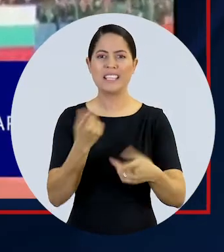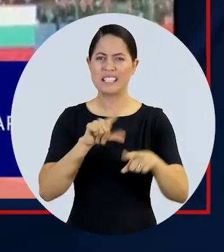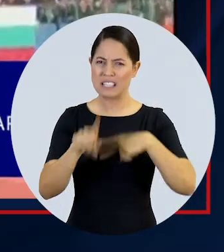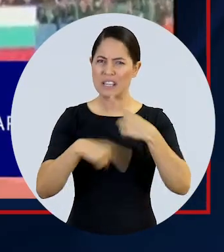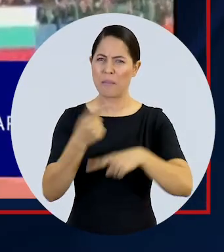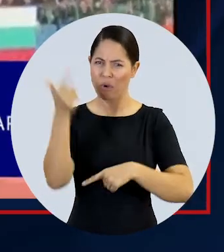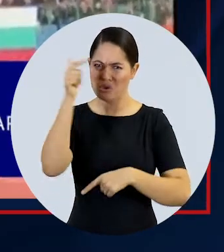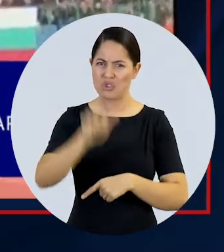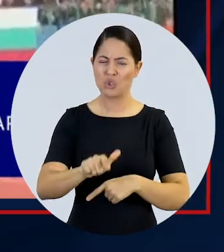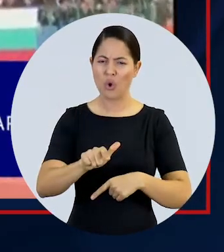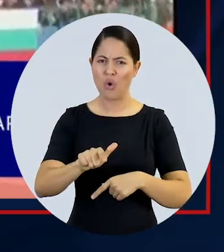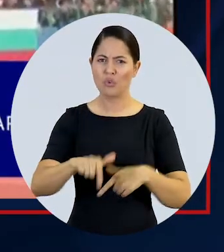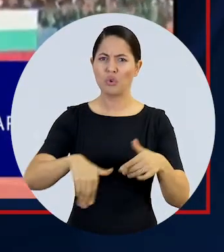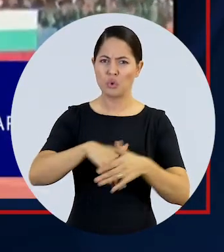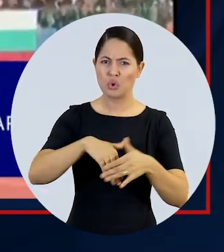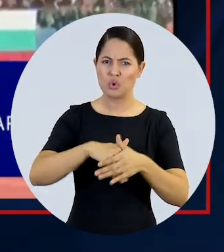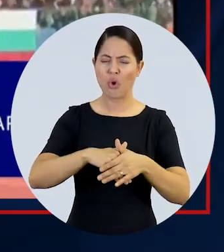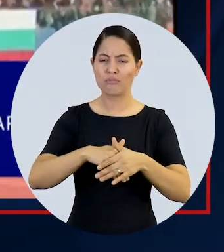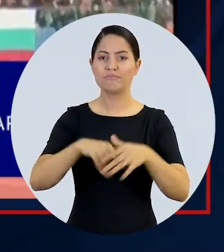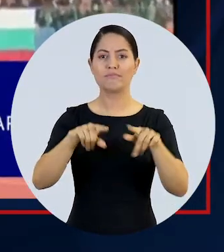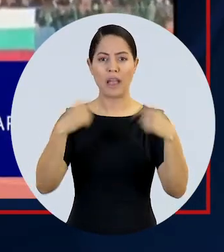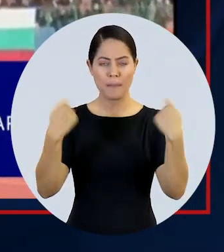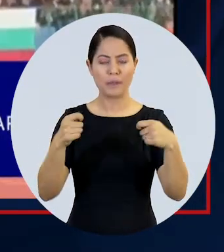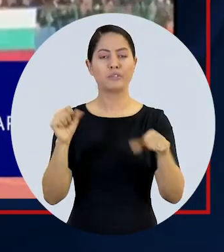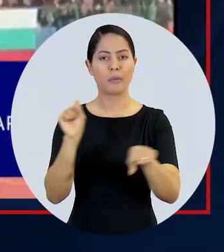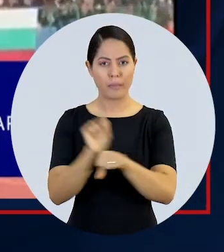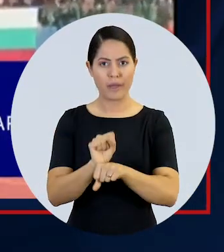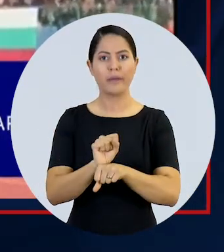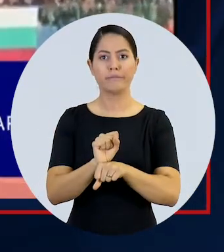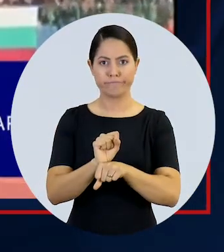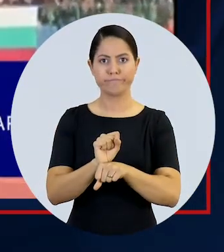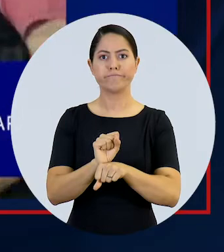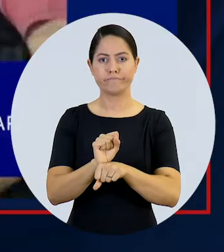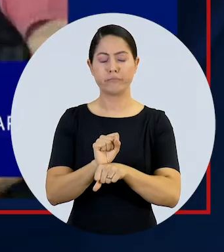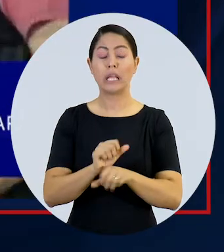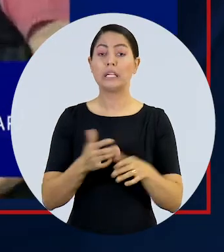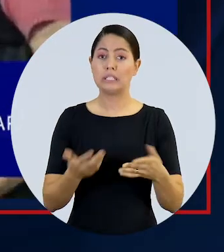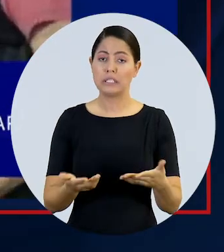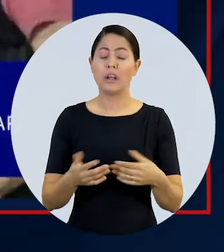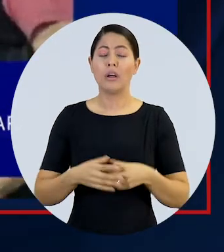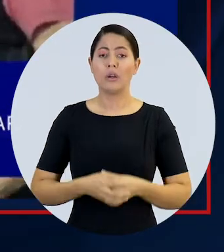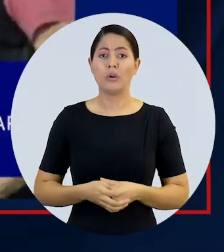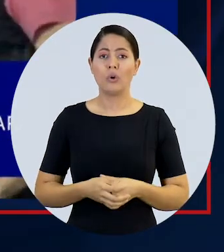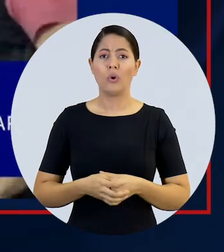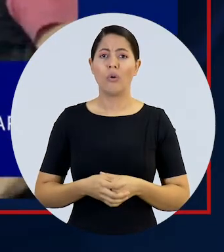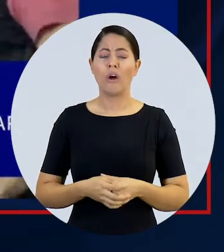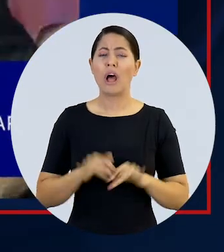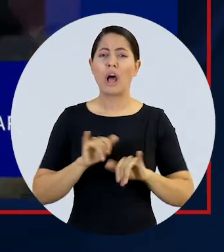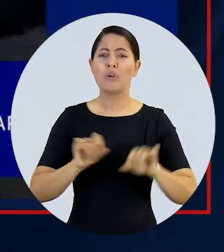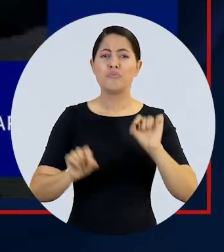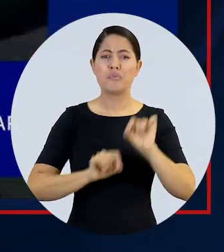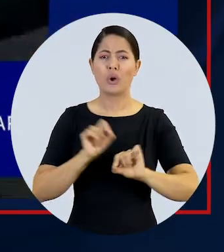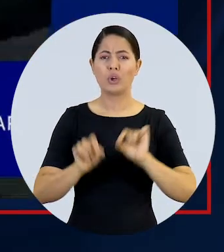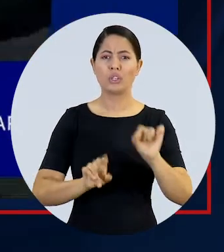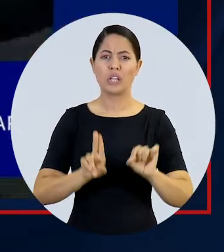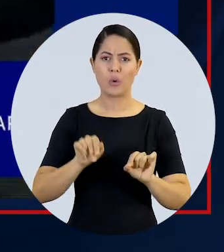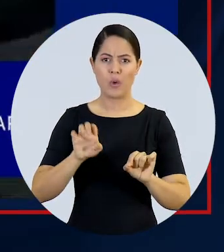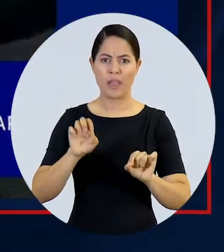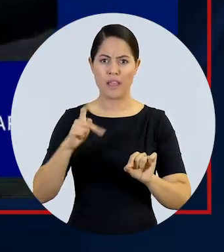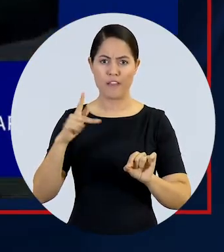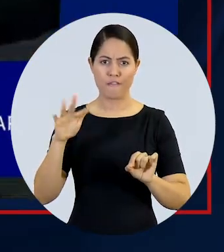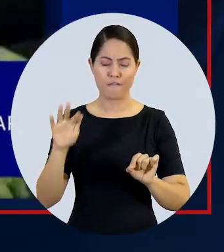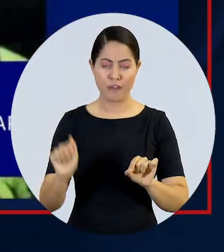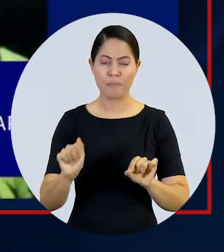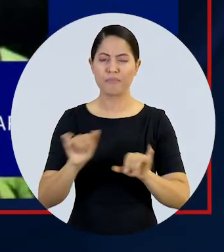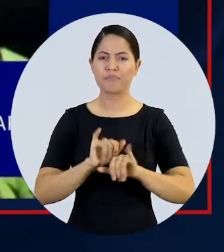Mas parece que isso não adiantou. Voltou a acontecer no jogo e a partida foi suspensa temporariamente. O protocolo da UEFA diz que